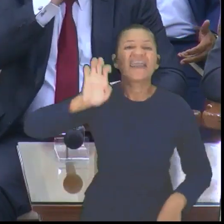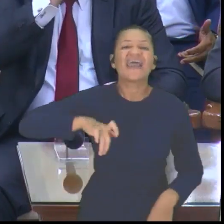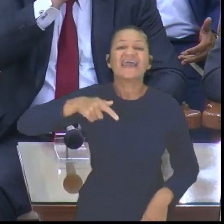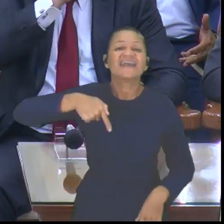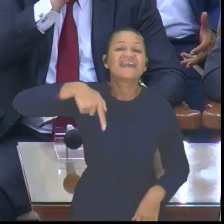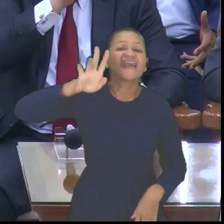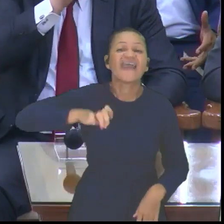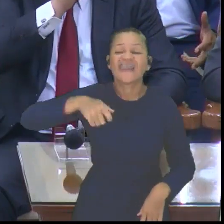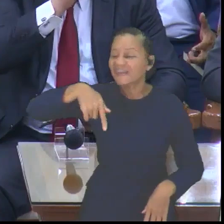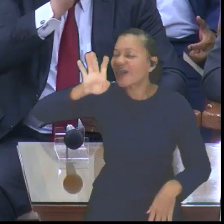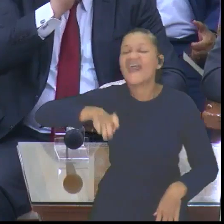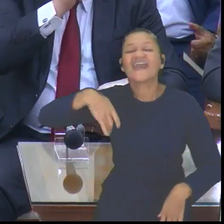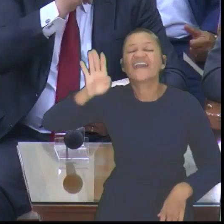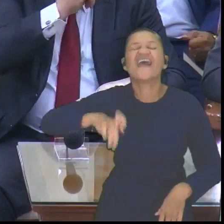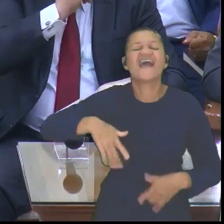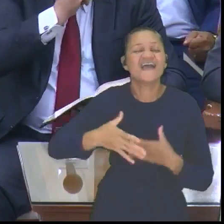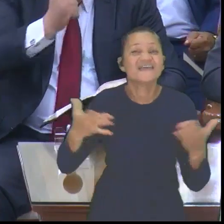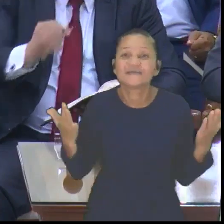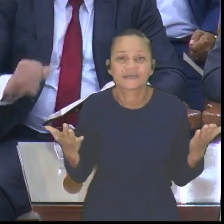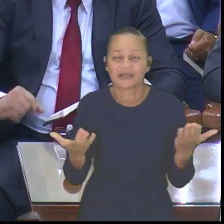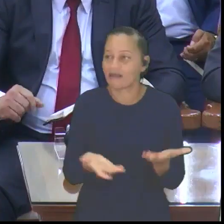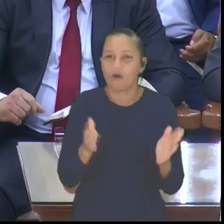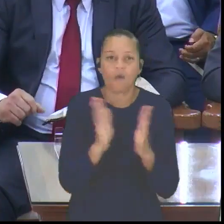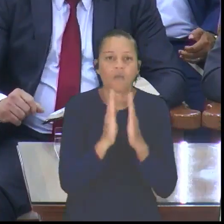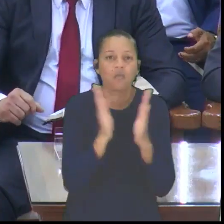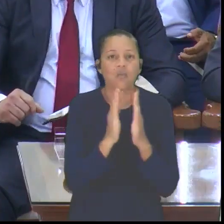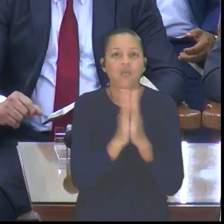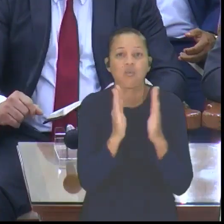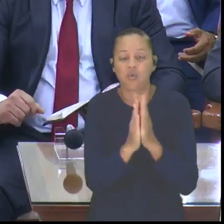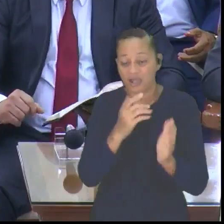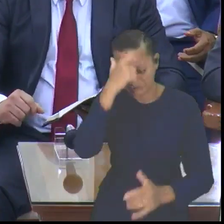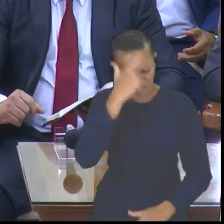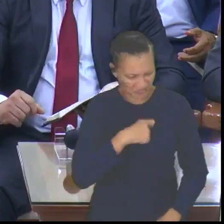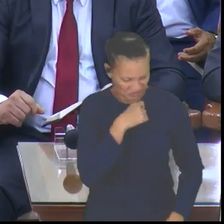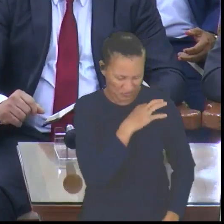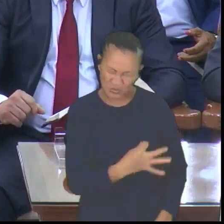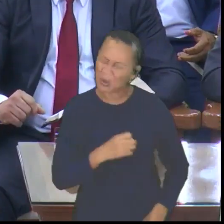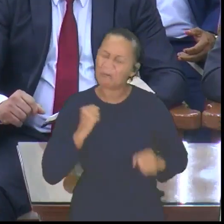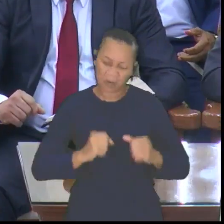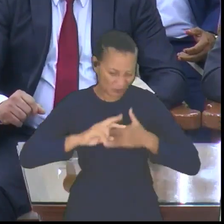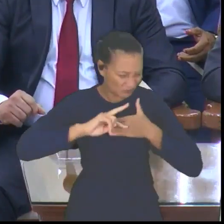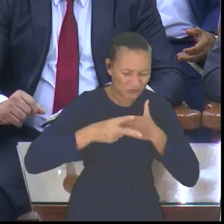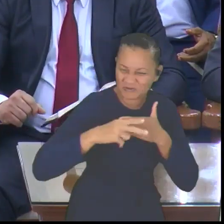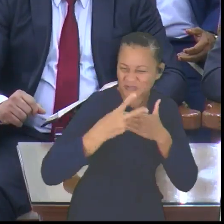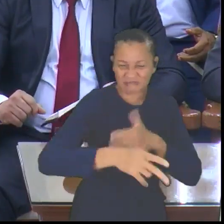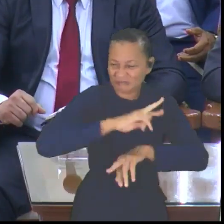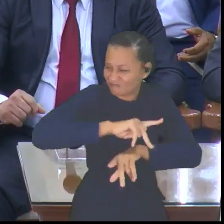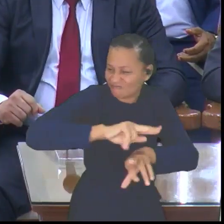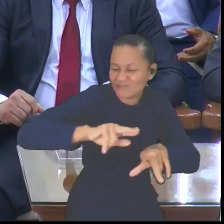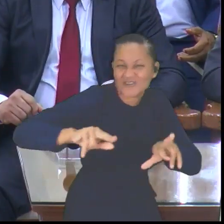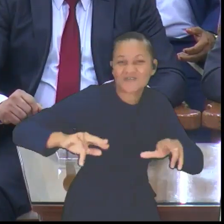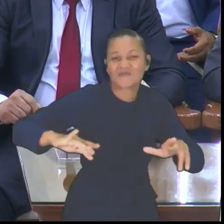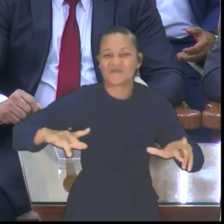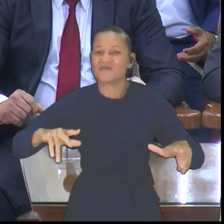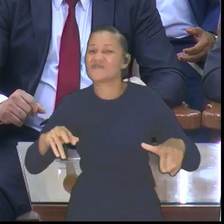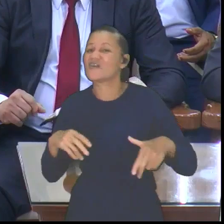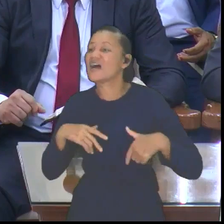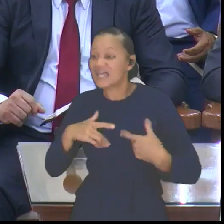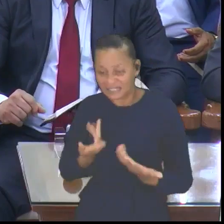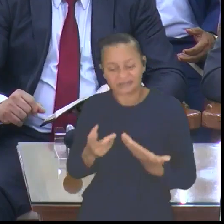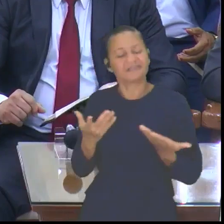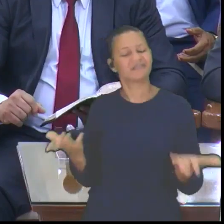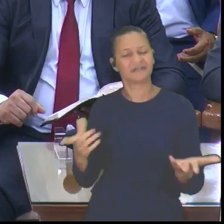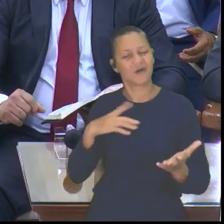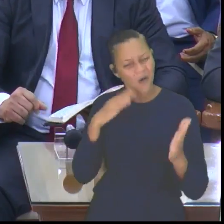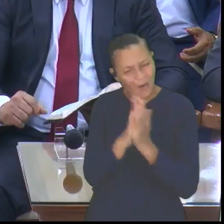Quem impede? Quem impede? E a oração de um justo, ela pode muito em seus efeitos, irmãos. Ore que